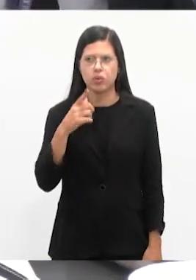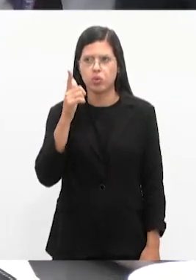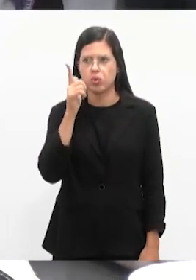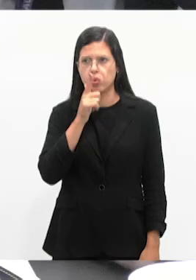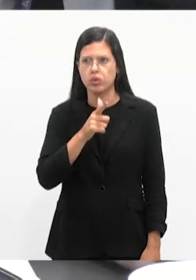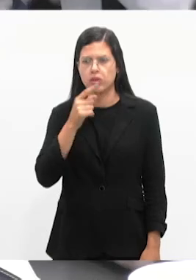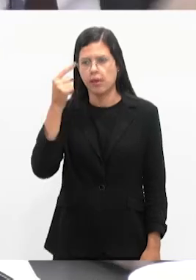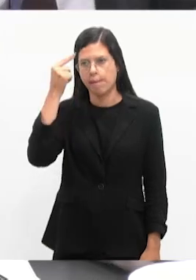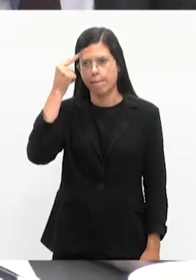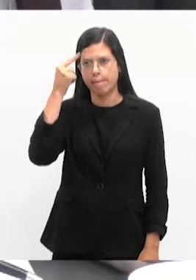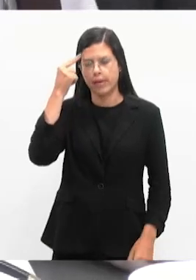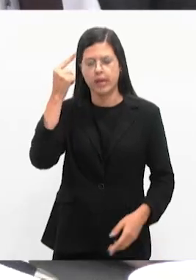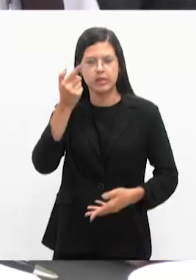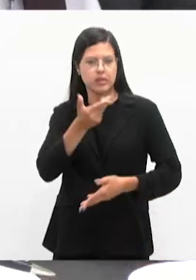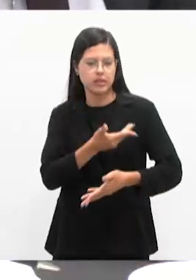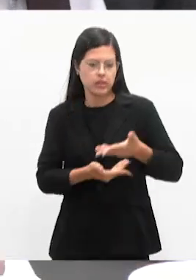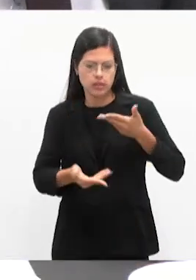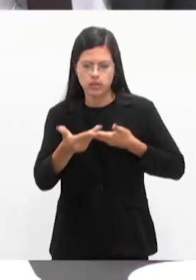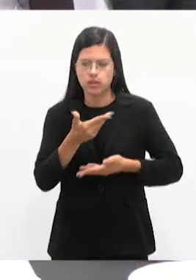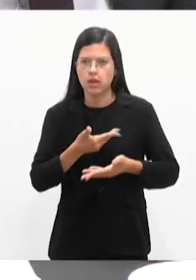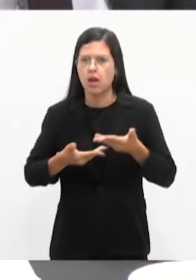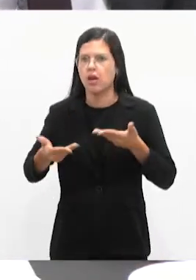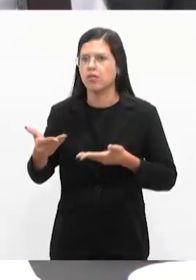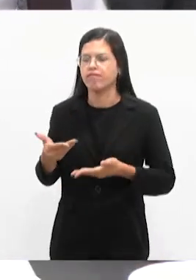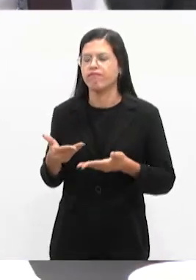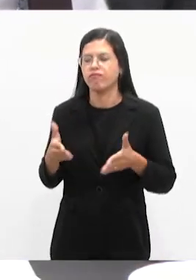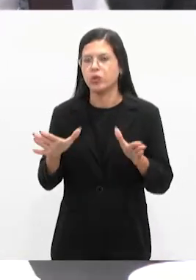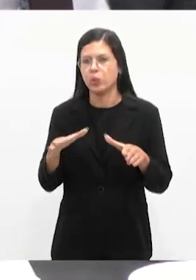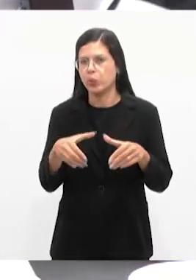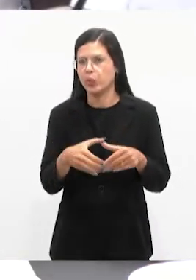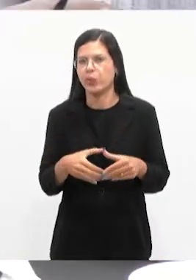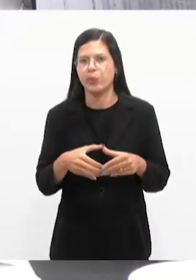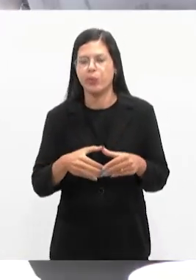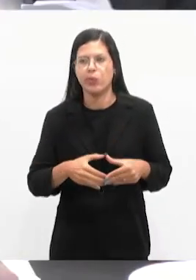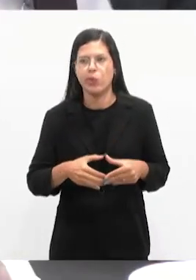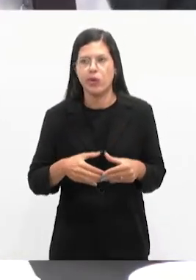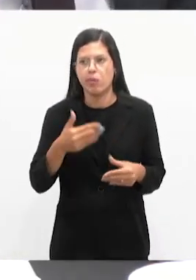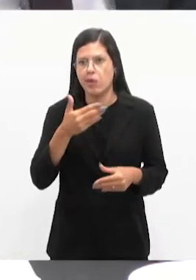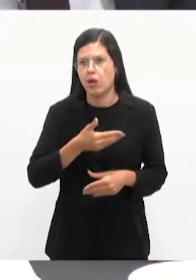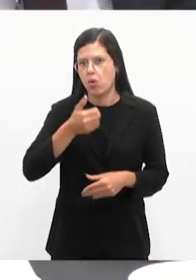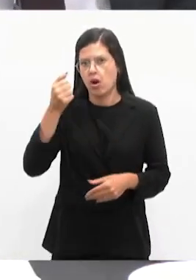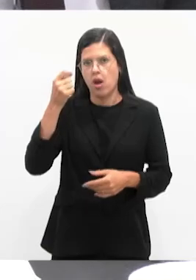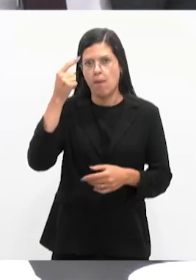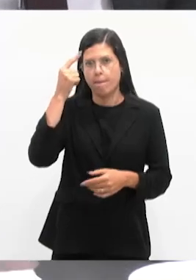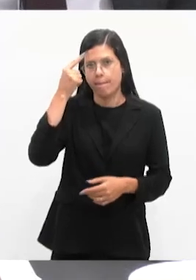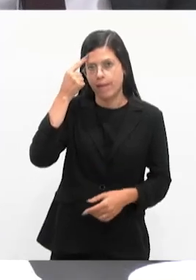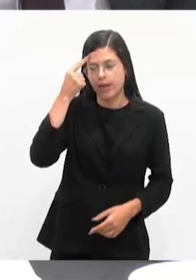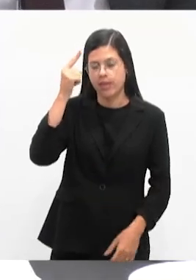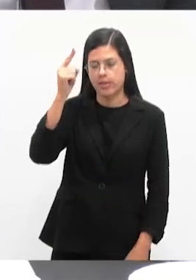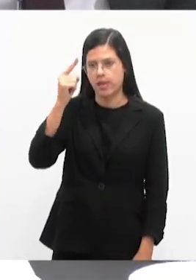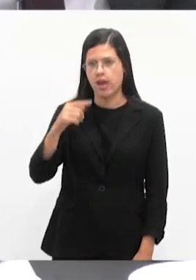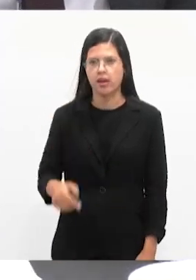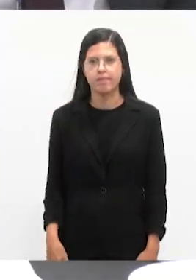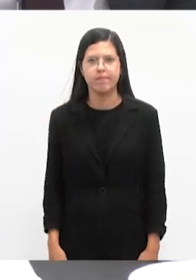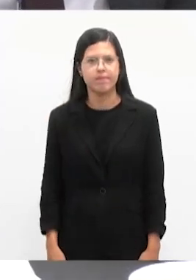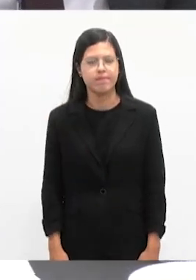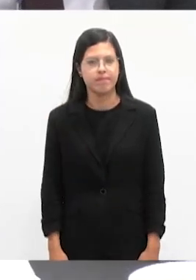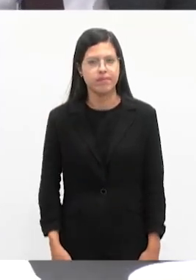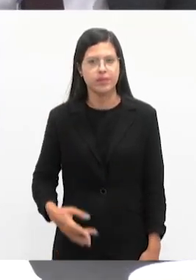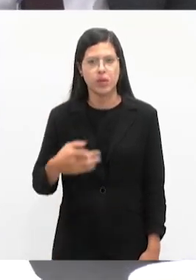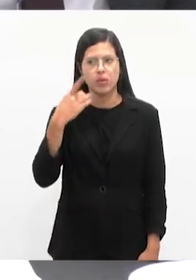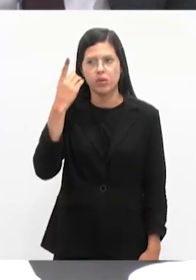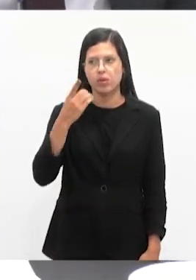conseguir pensar em conjunto e amplificar ainda mais uma ideia e melhorá-la. Então,